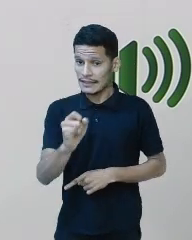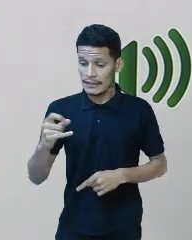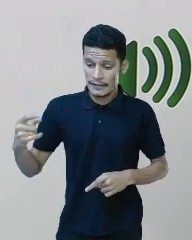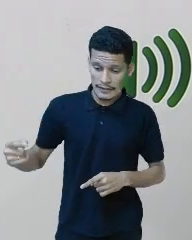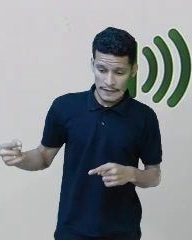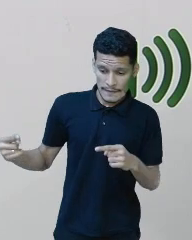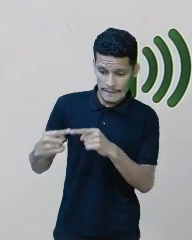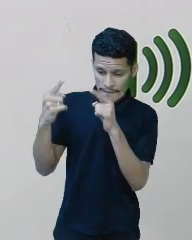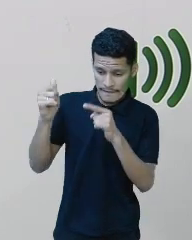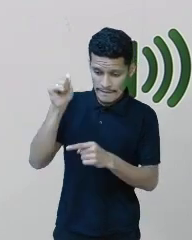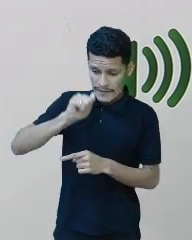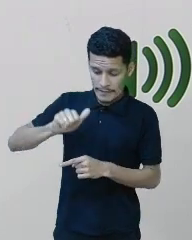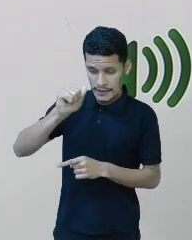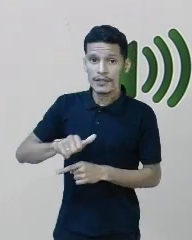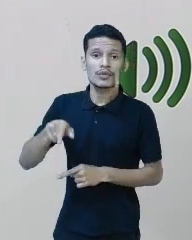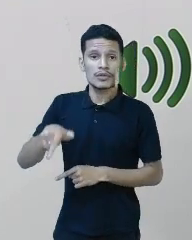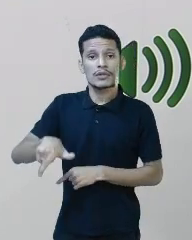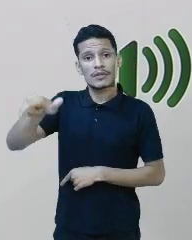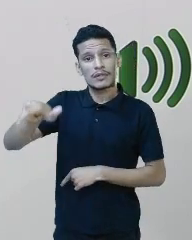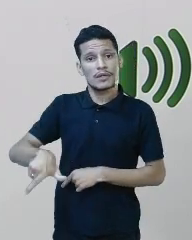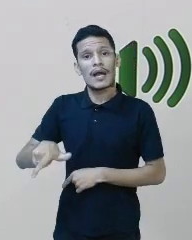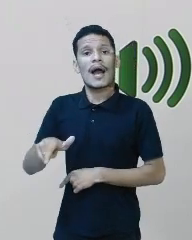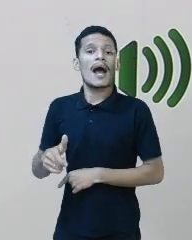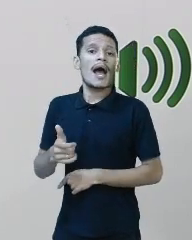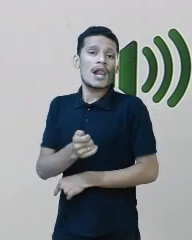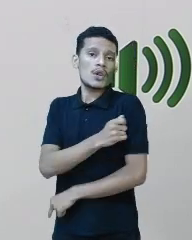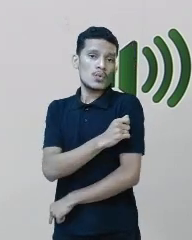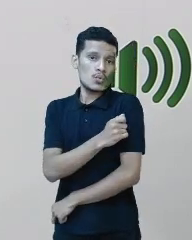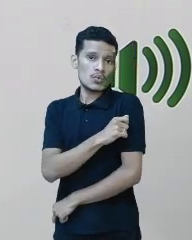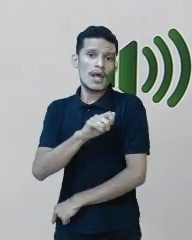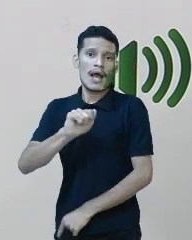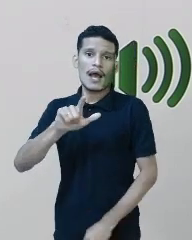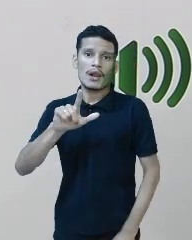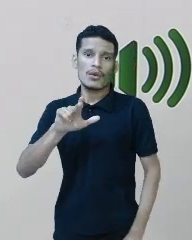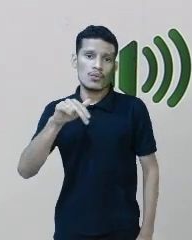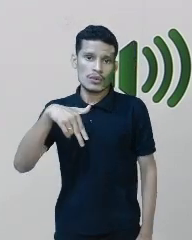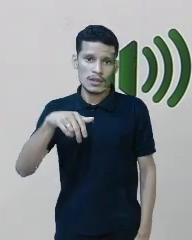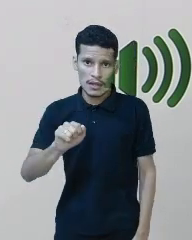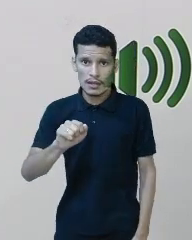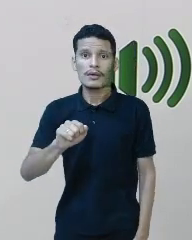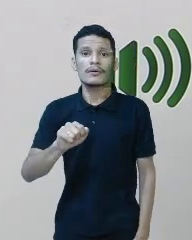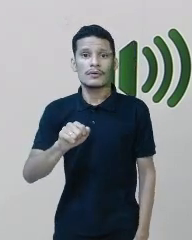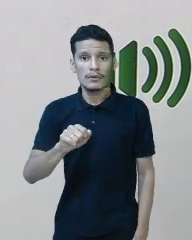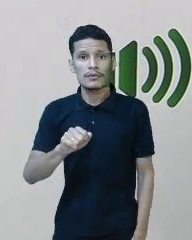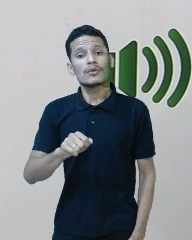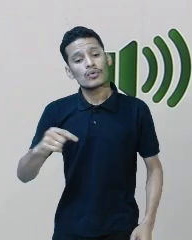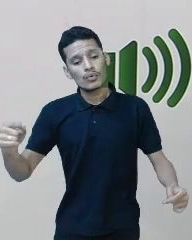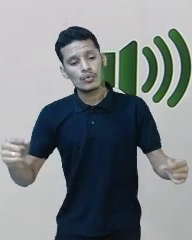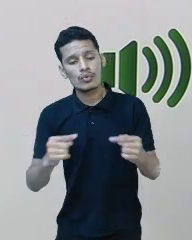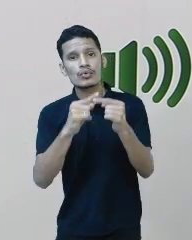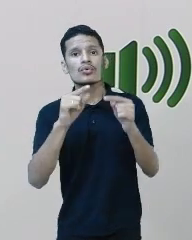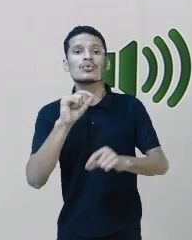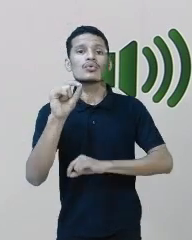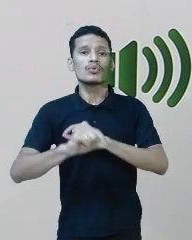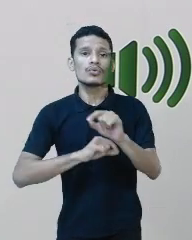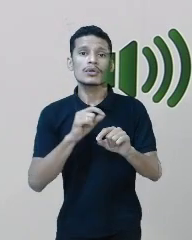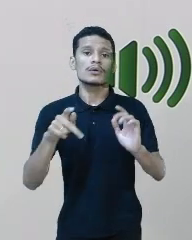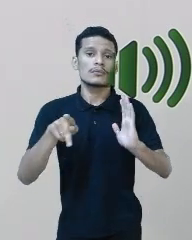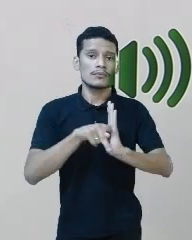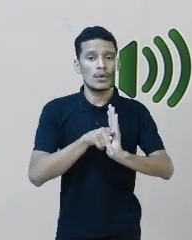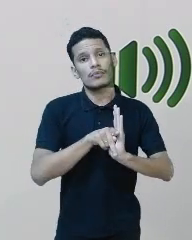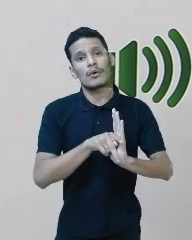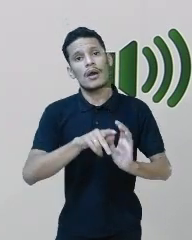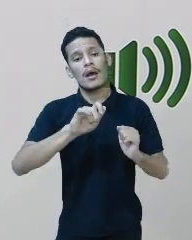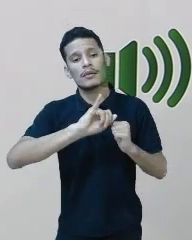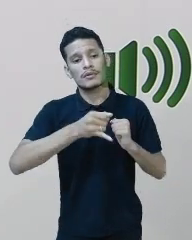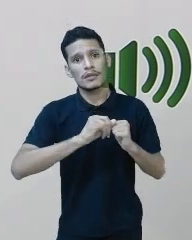o substantivo, no caso, que é aluna, ou no caso, estudante, também poderia ser, então ele vai combinar, o adjetivo que vai vir